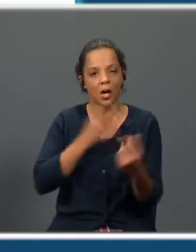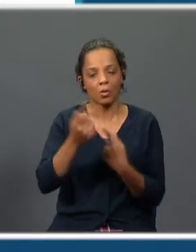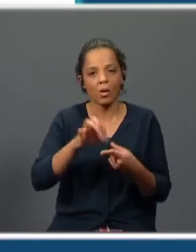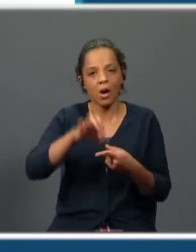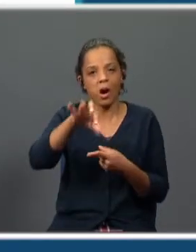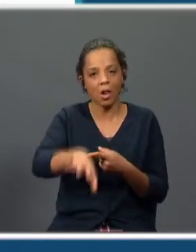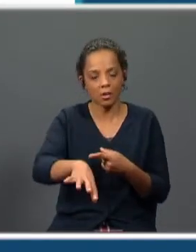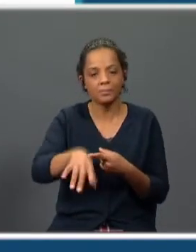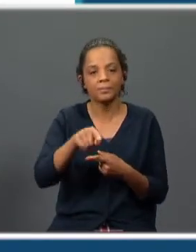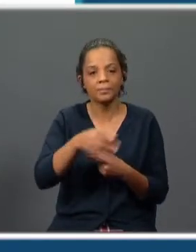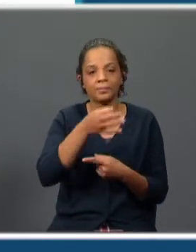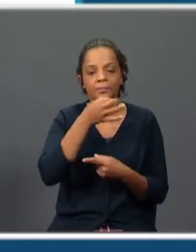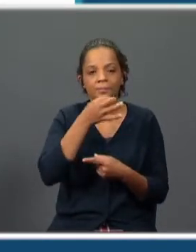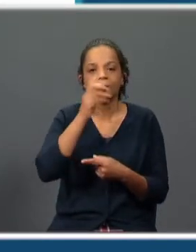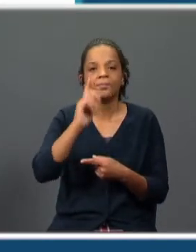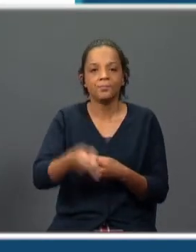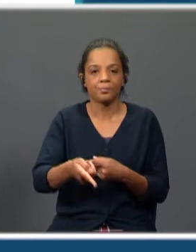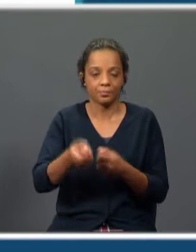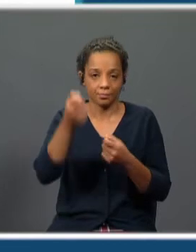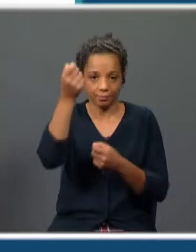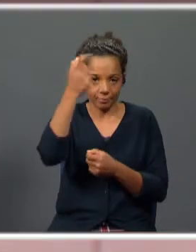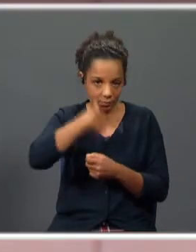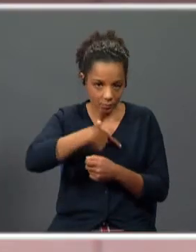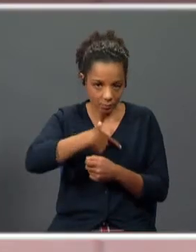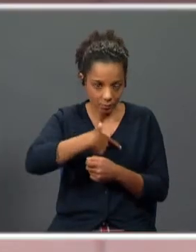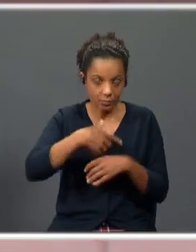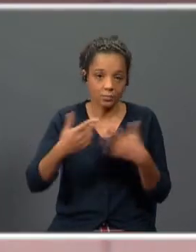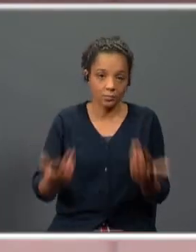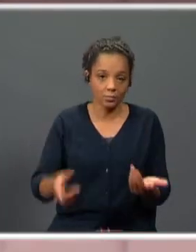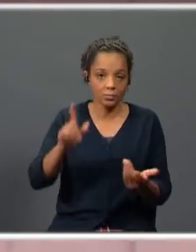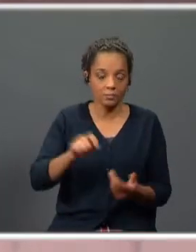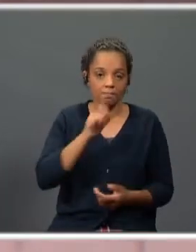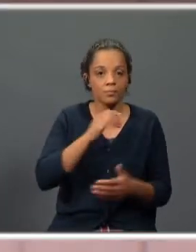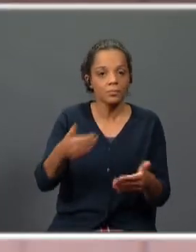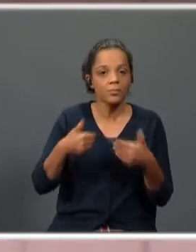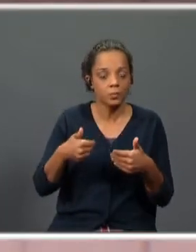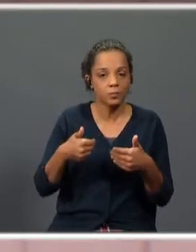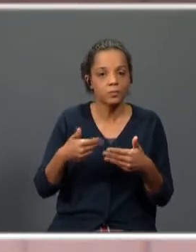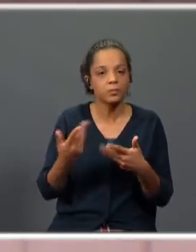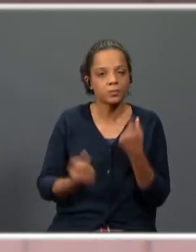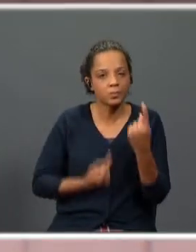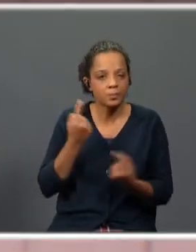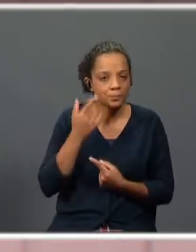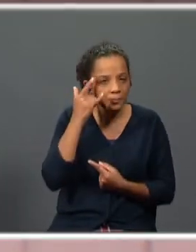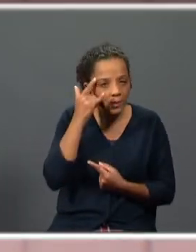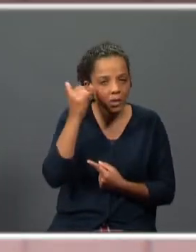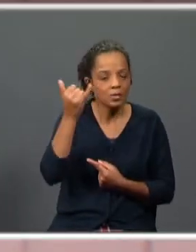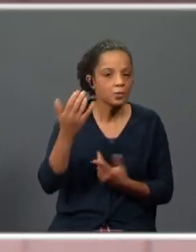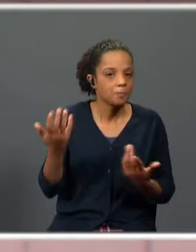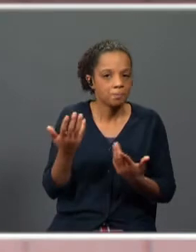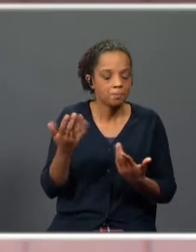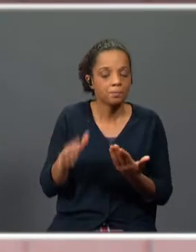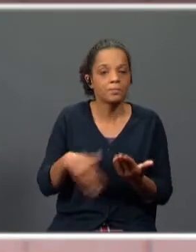pistas do que se vai passar na nossa história. Ou pode até o quê? Ajudar-nos a ter algumas ideias